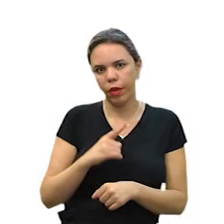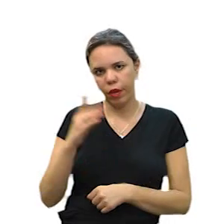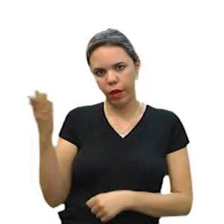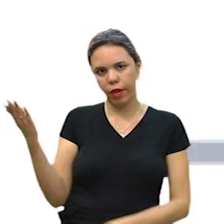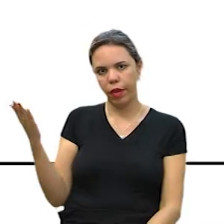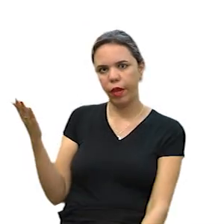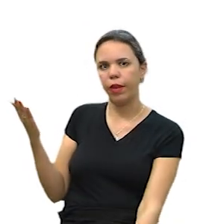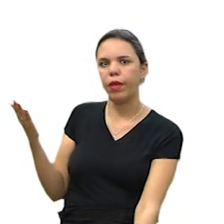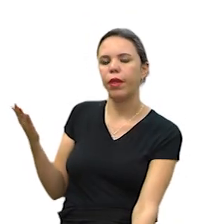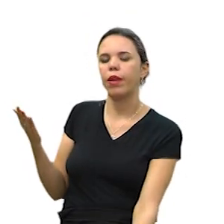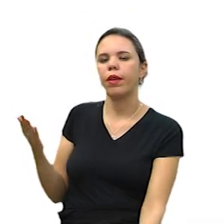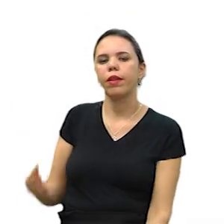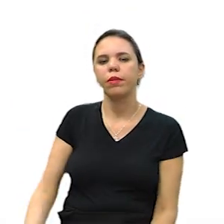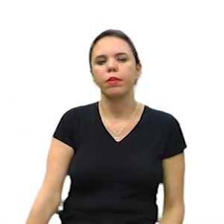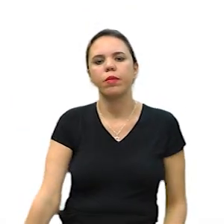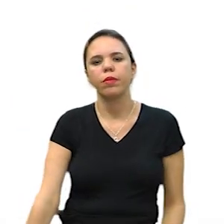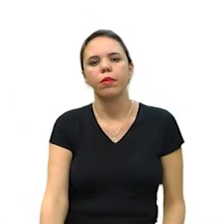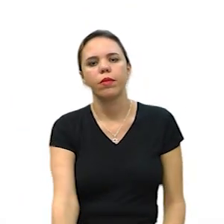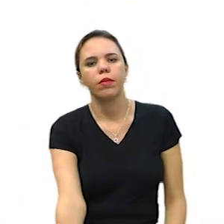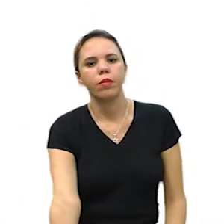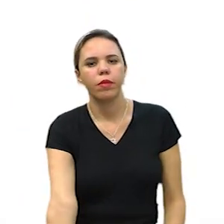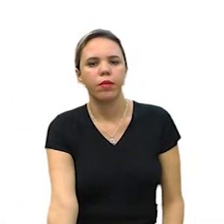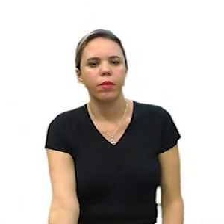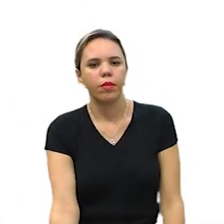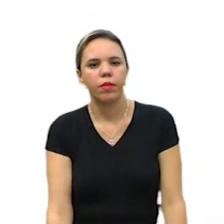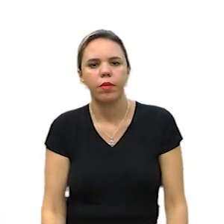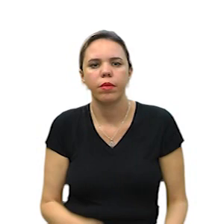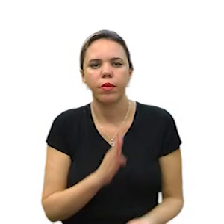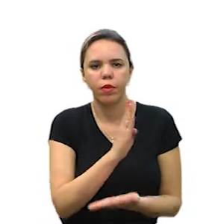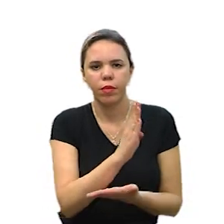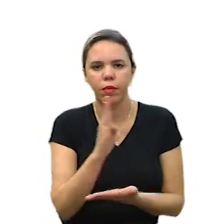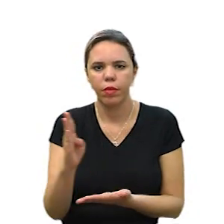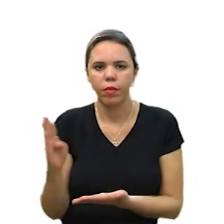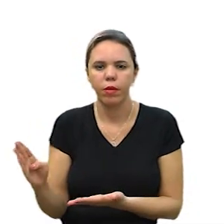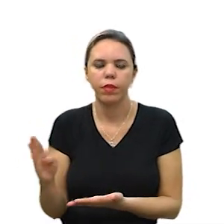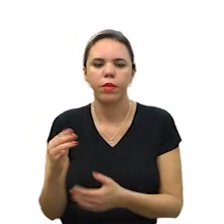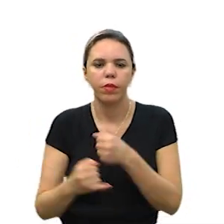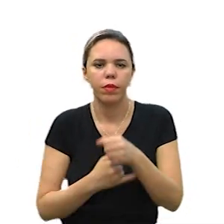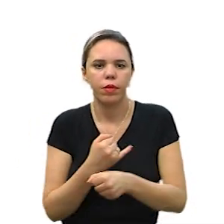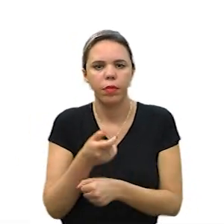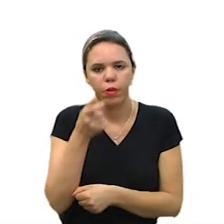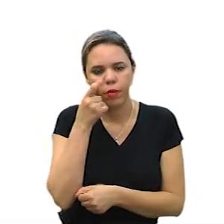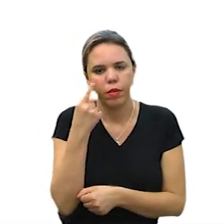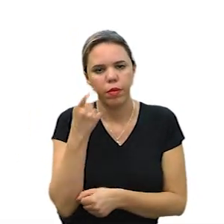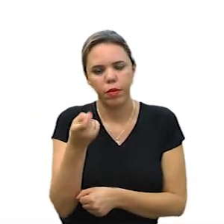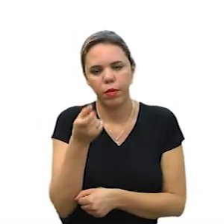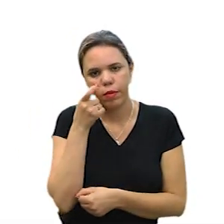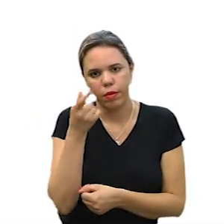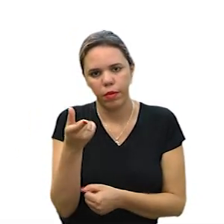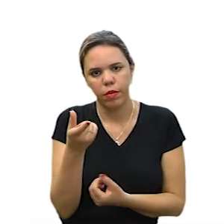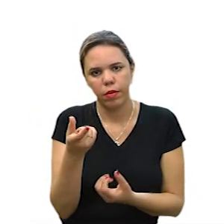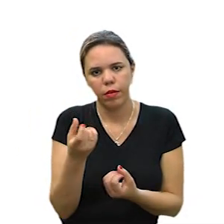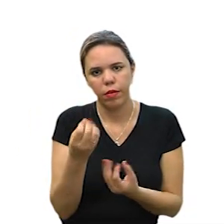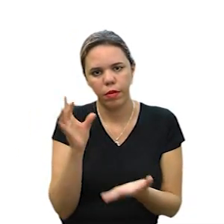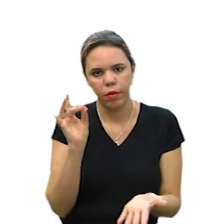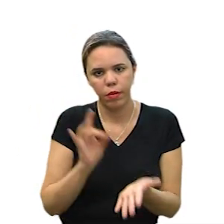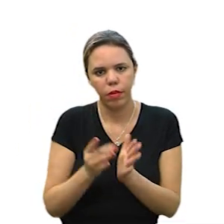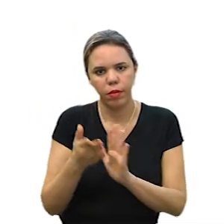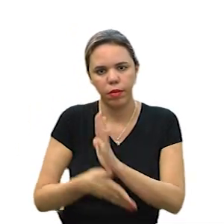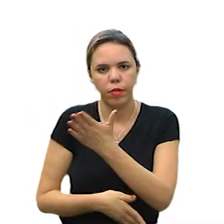site, o reafro.org, tem um ícone chamado a biblioteca. Qualquer pessoa que estiver interessado em dados